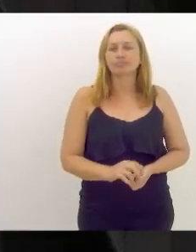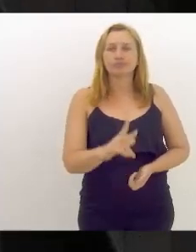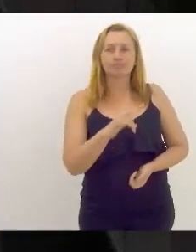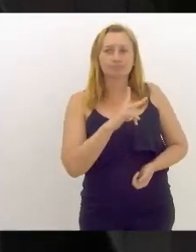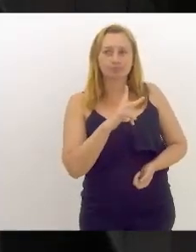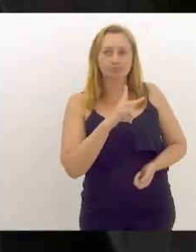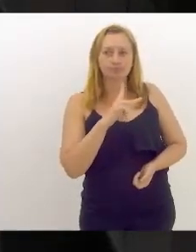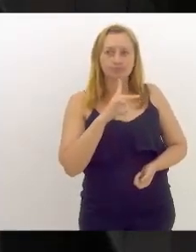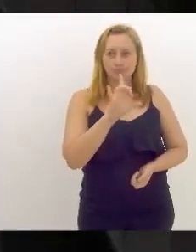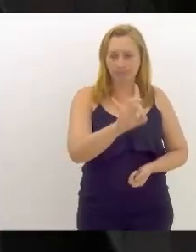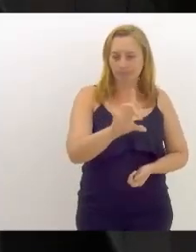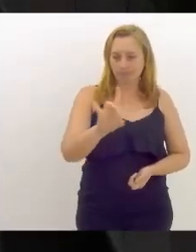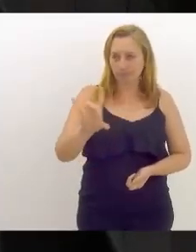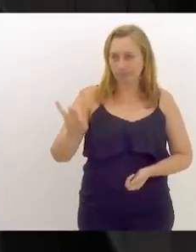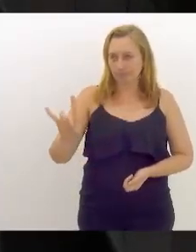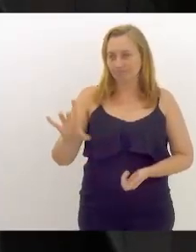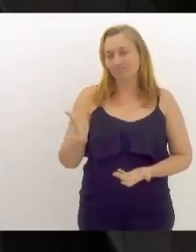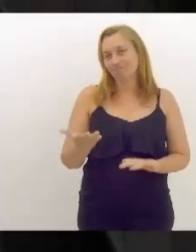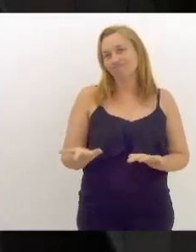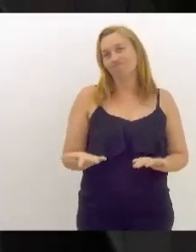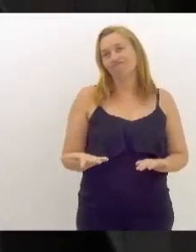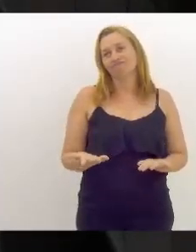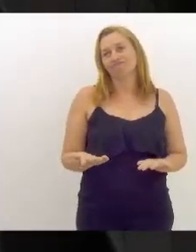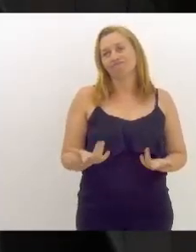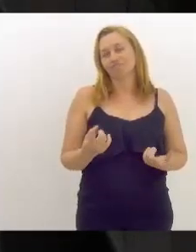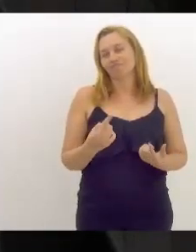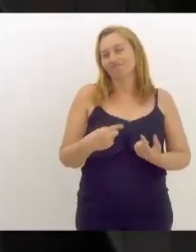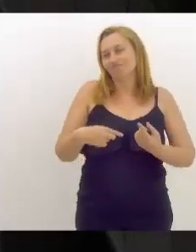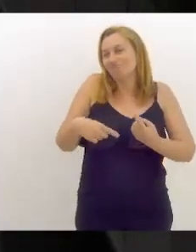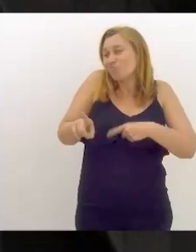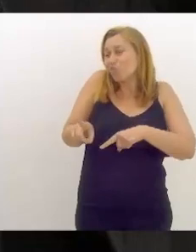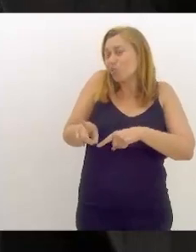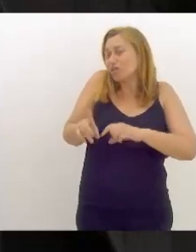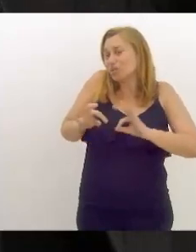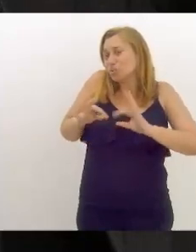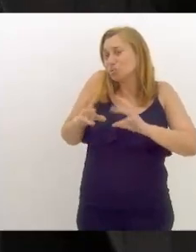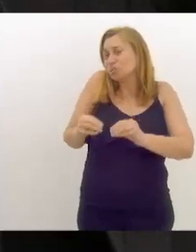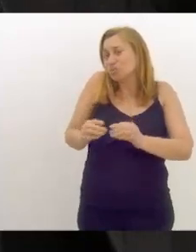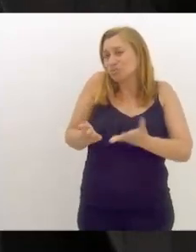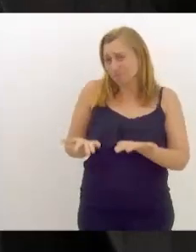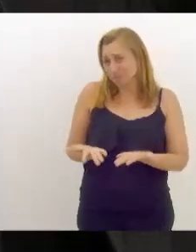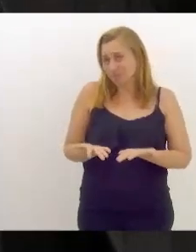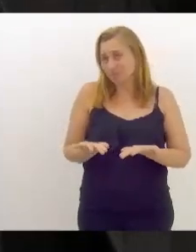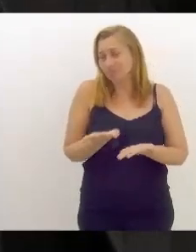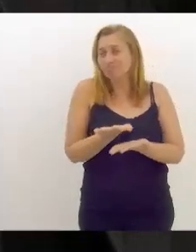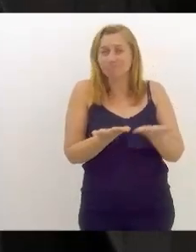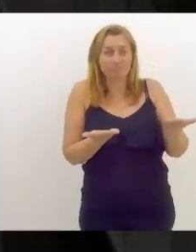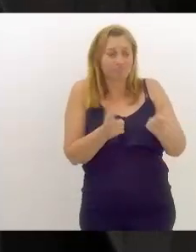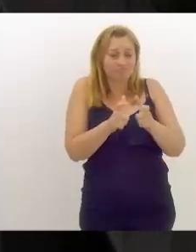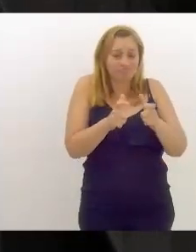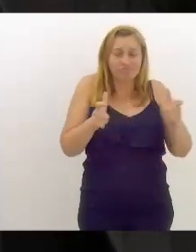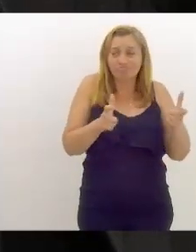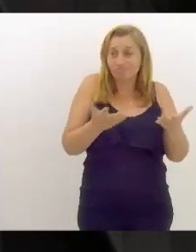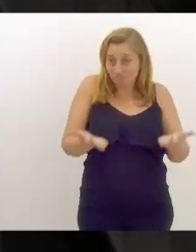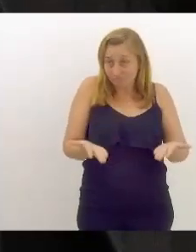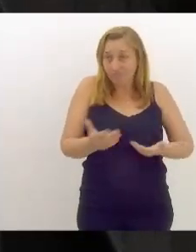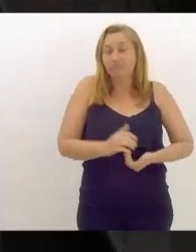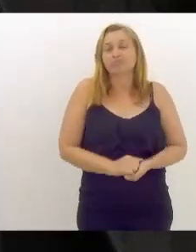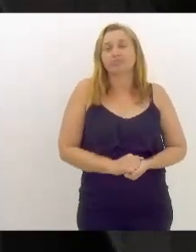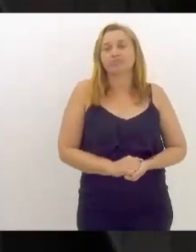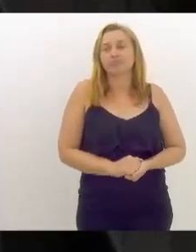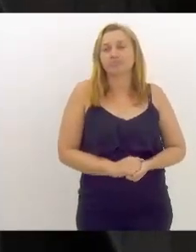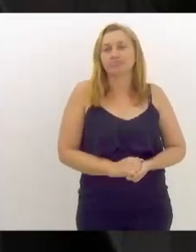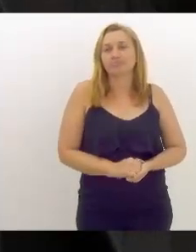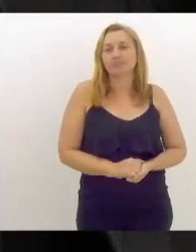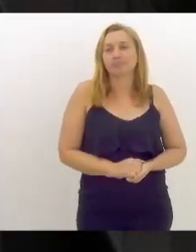individualidade é realmente um contraste absurdo. E aí tem uma perda enorme que vai ter que